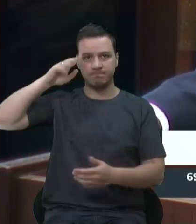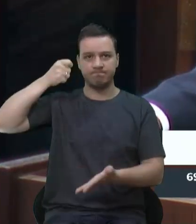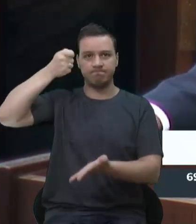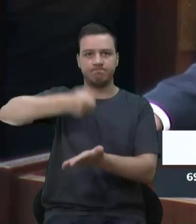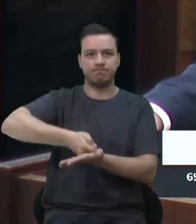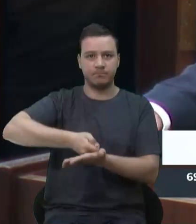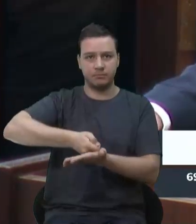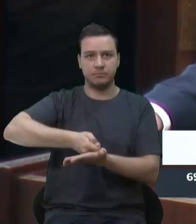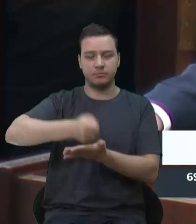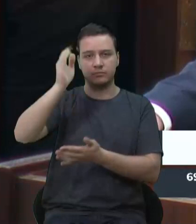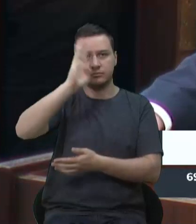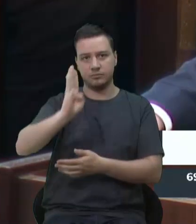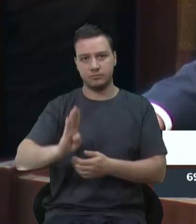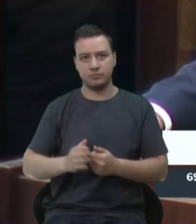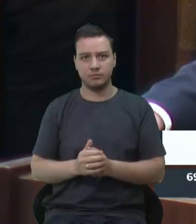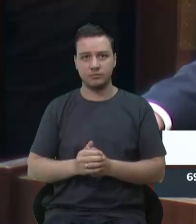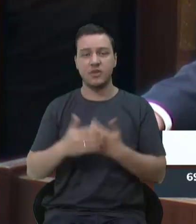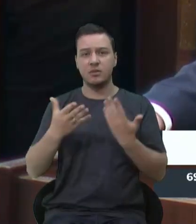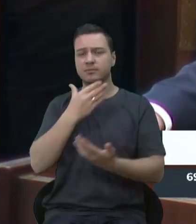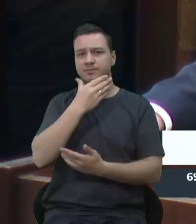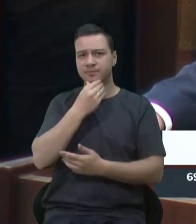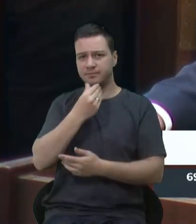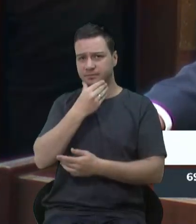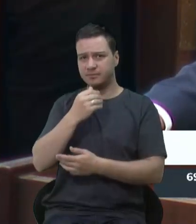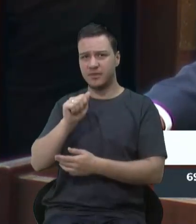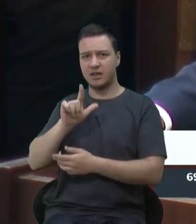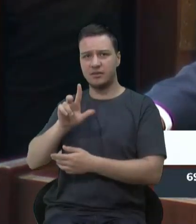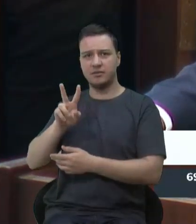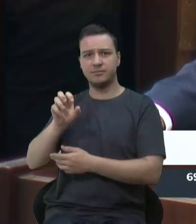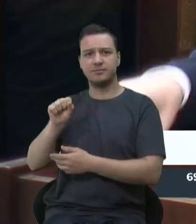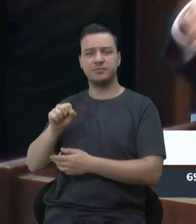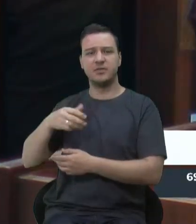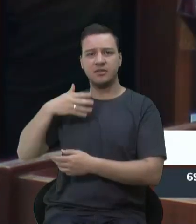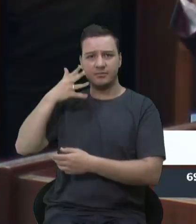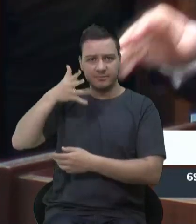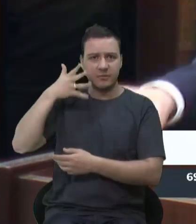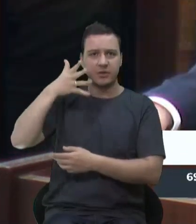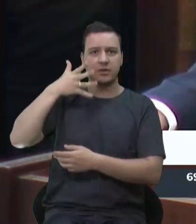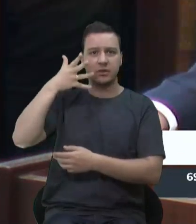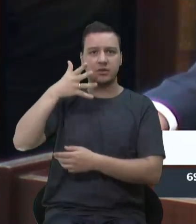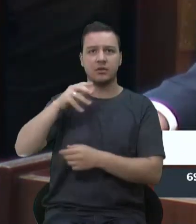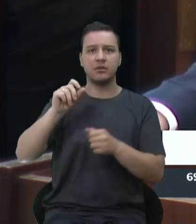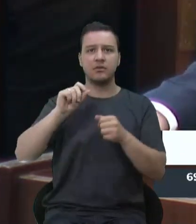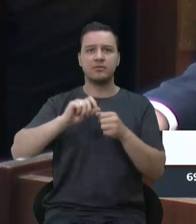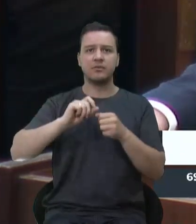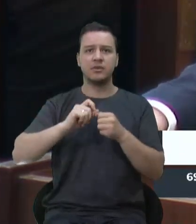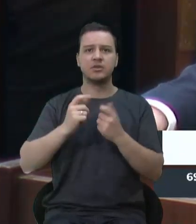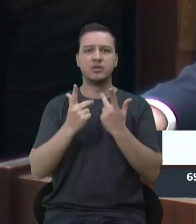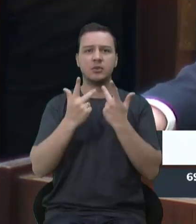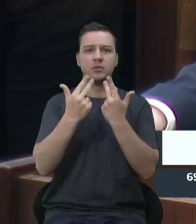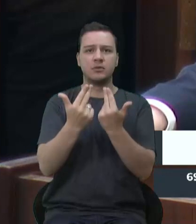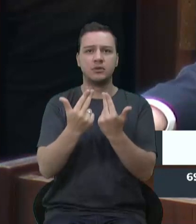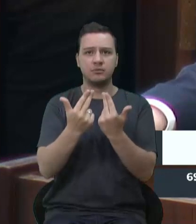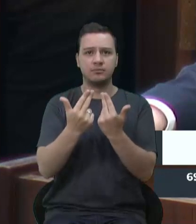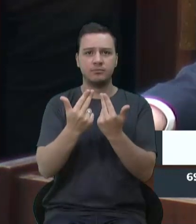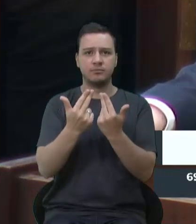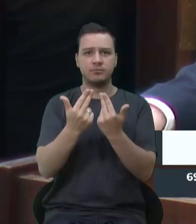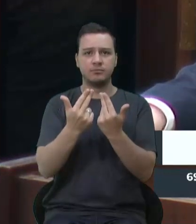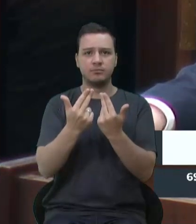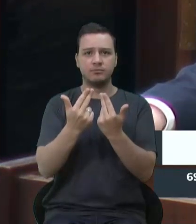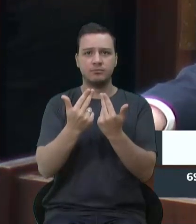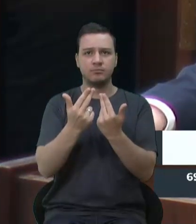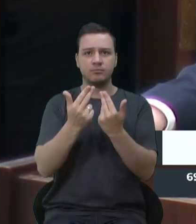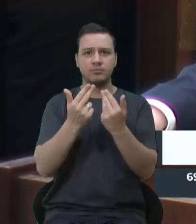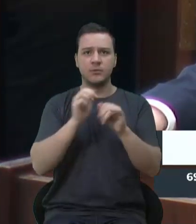Alves, ao fazer uso da palavra, lançou uma exortação às